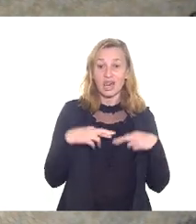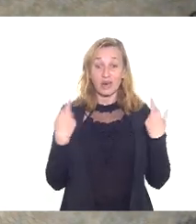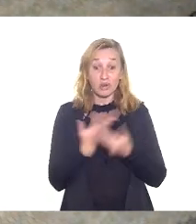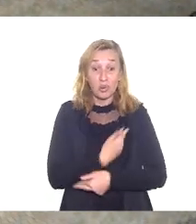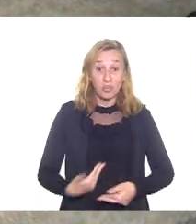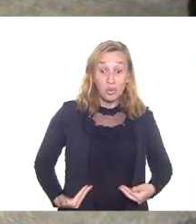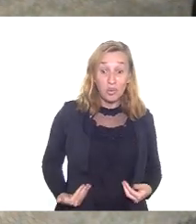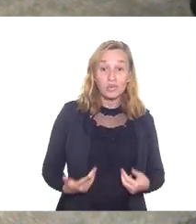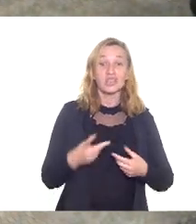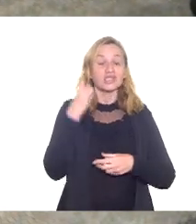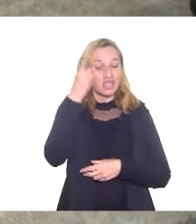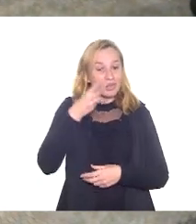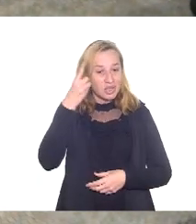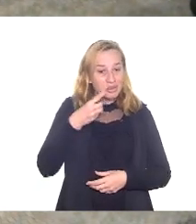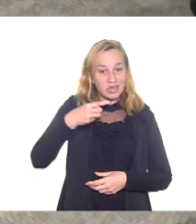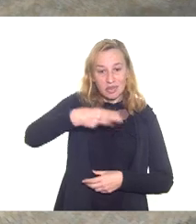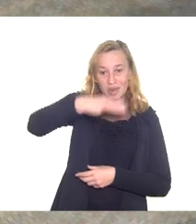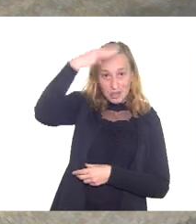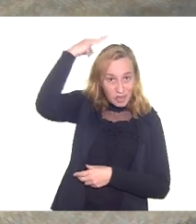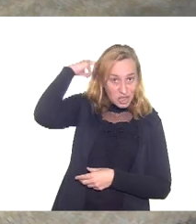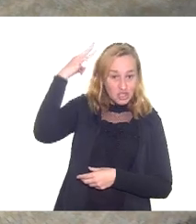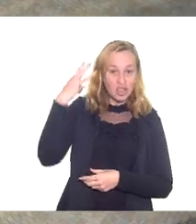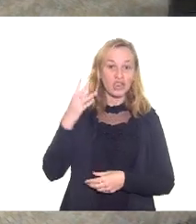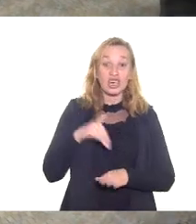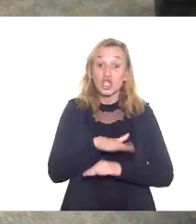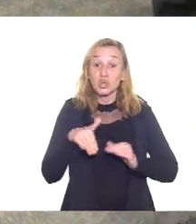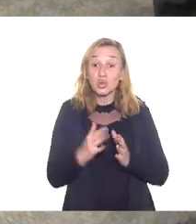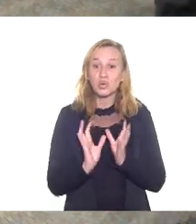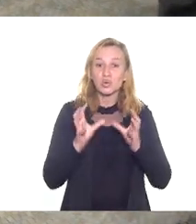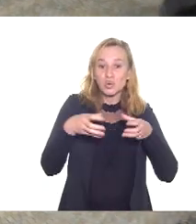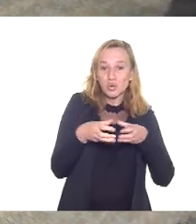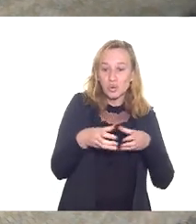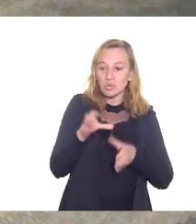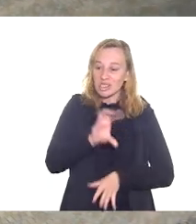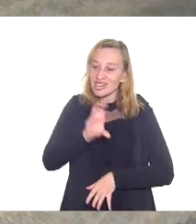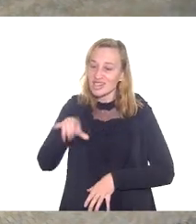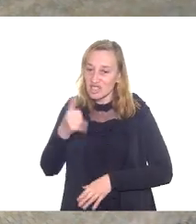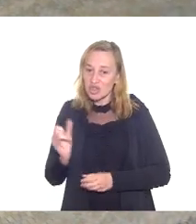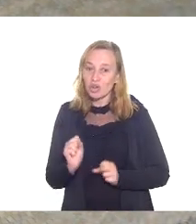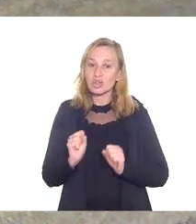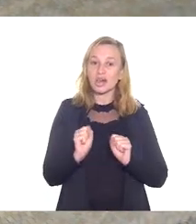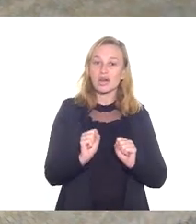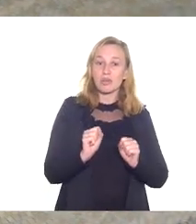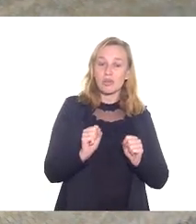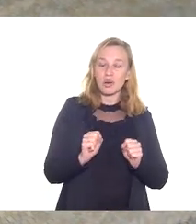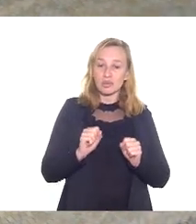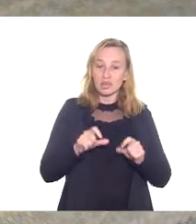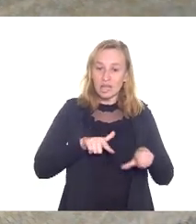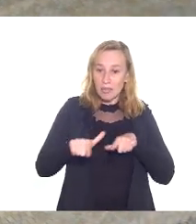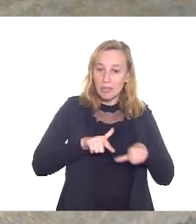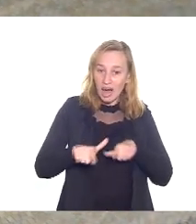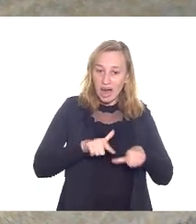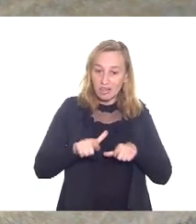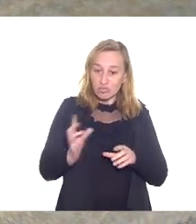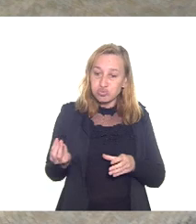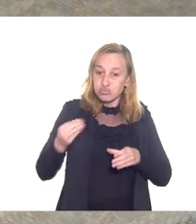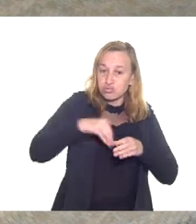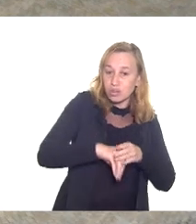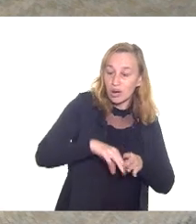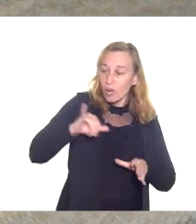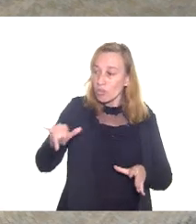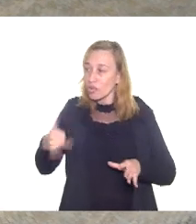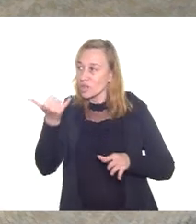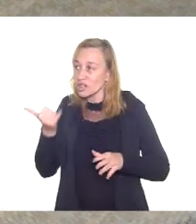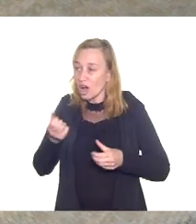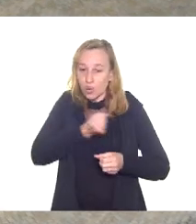pública, e o deputado Márcio Pacheco e toda a equipe da CCJ pelo árduo trabalho de incorporar e aproveitar